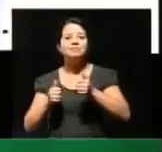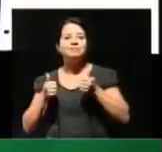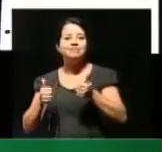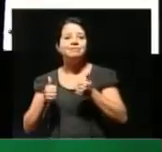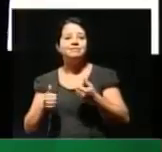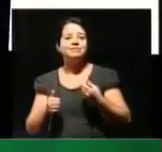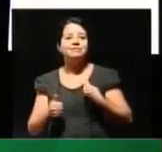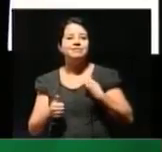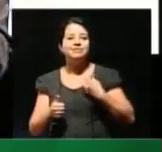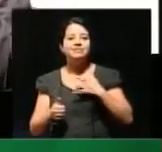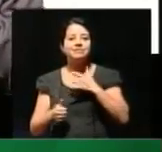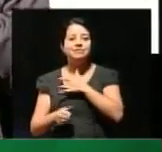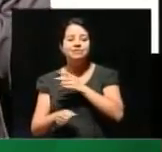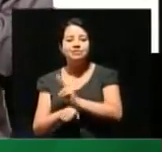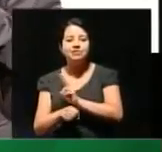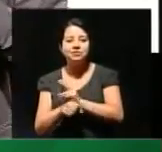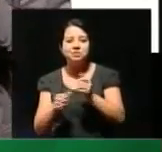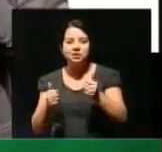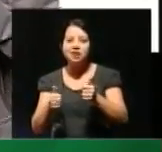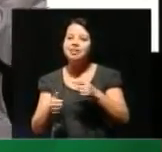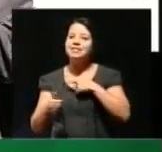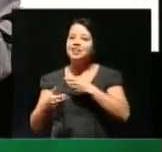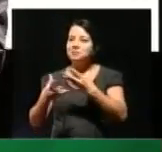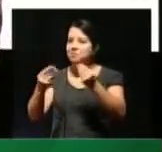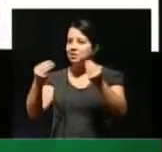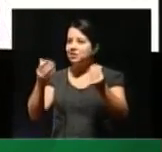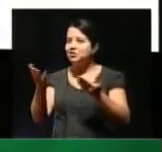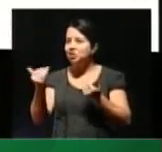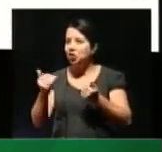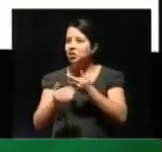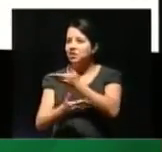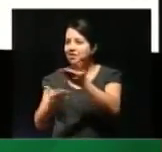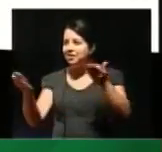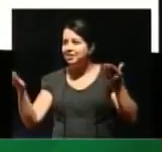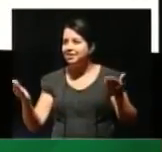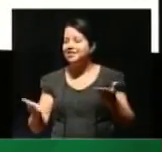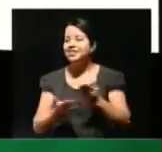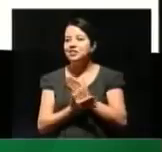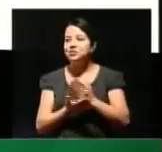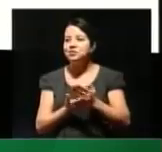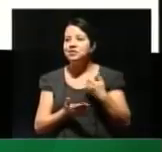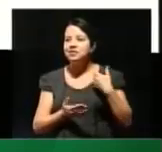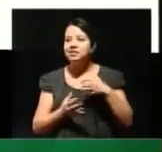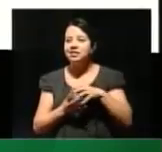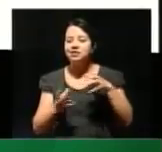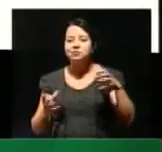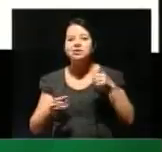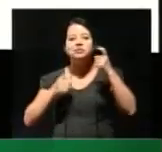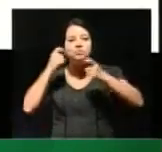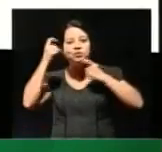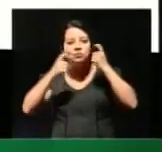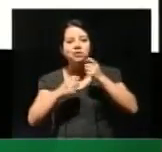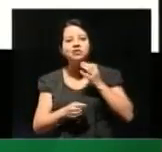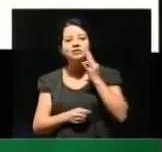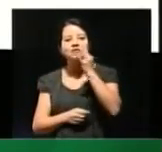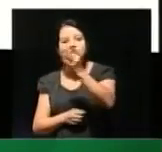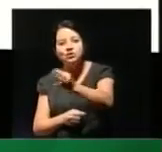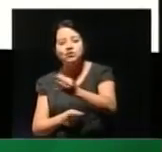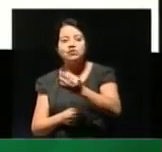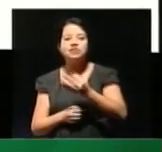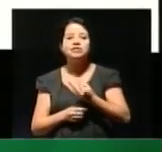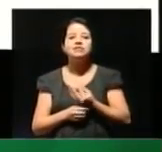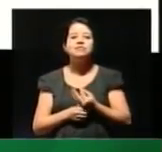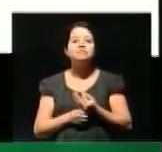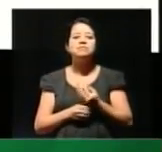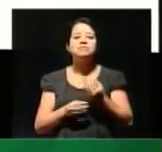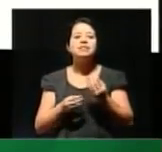porque tem muitos jovens na plateia, mas tem alguns da minha idade, ou mais velhos, começam a se preocupar com o futuro e começam a